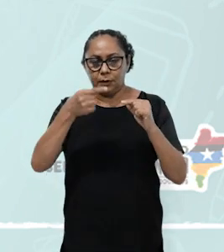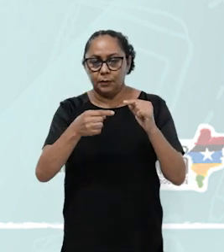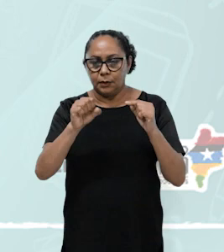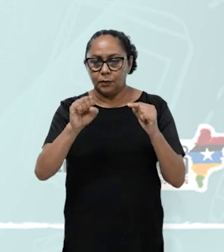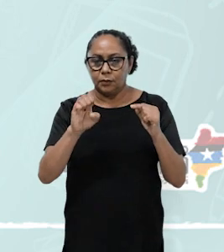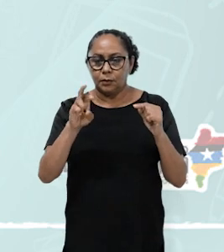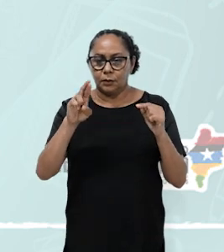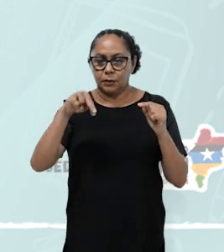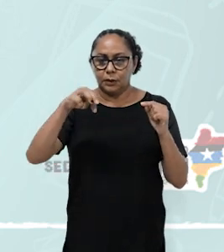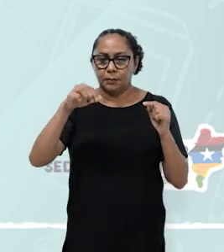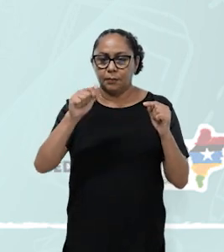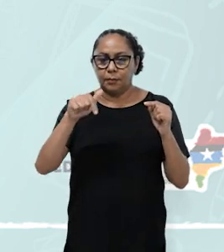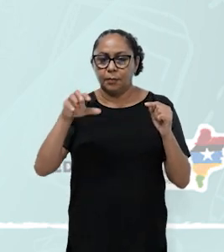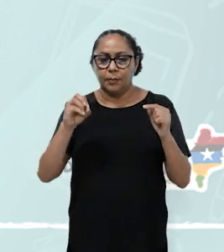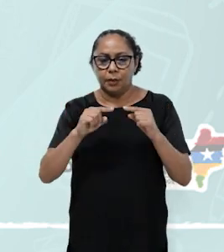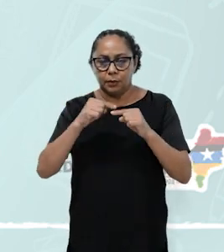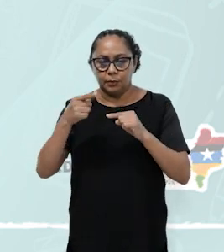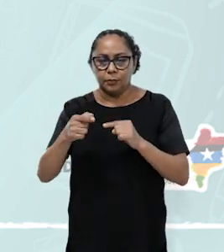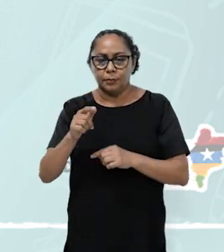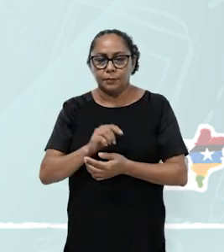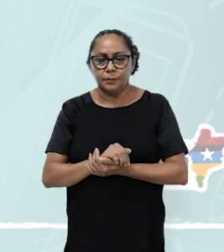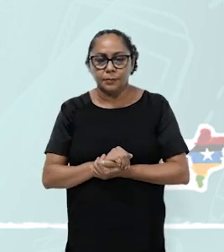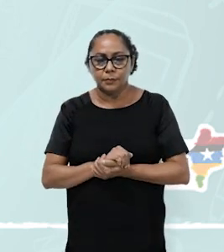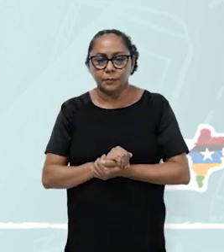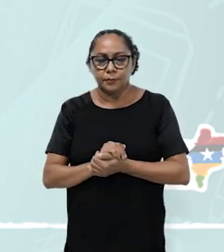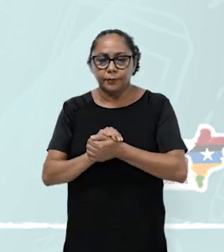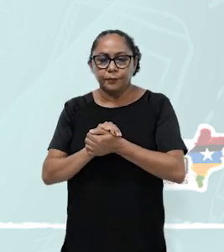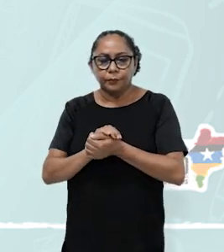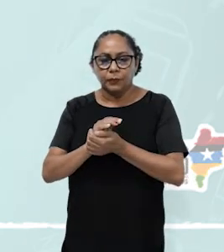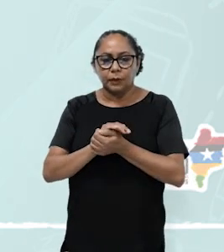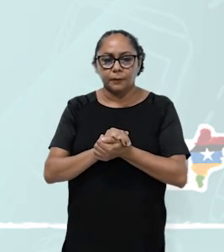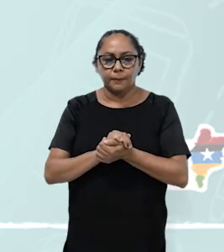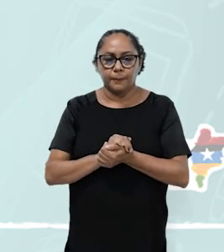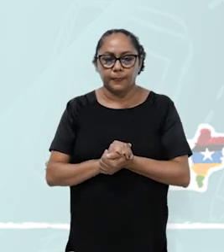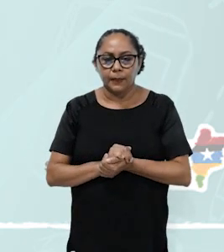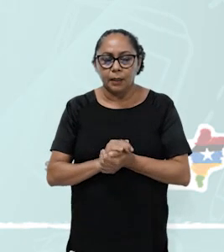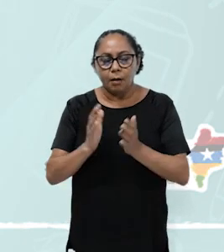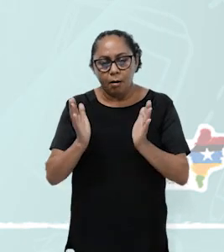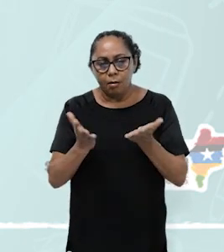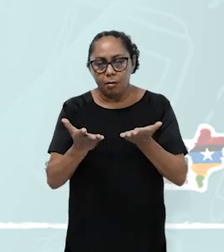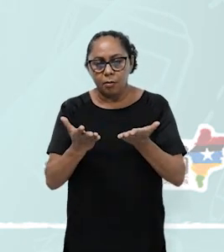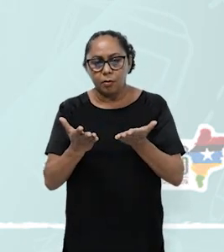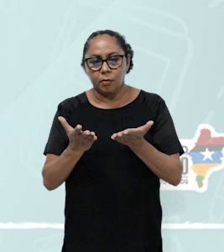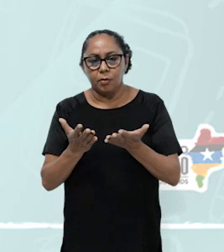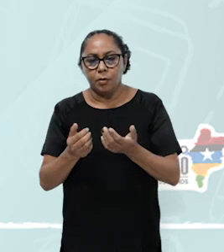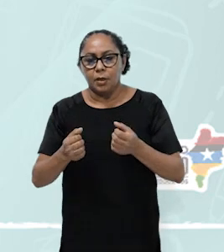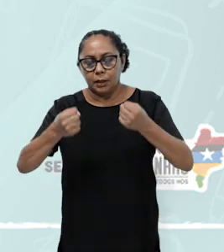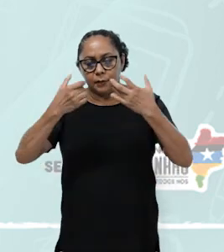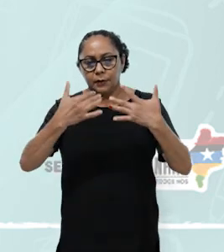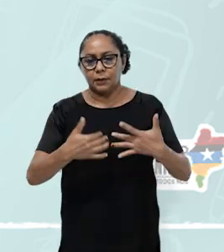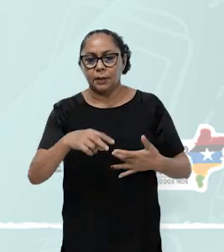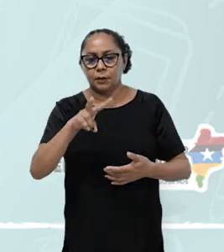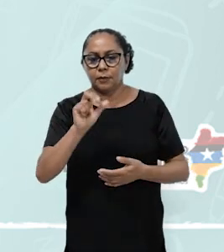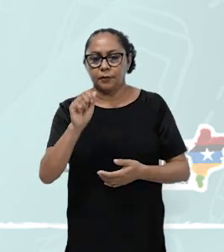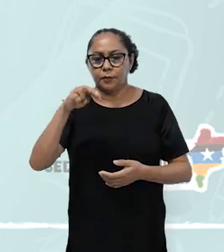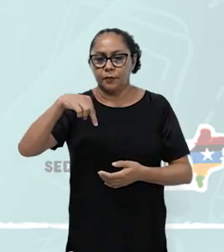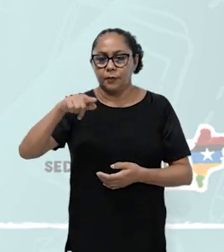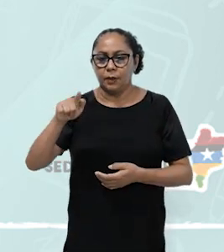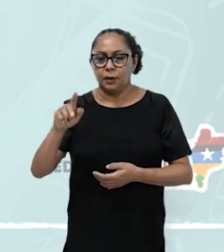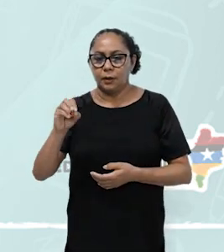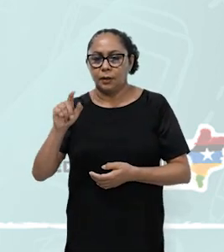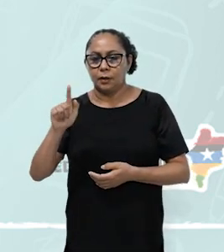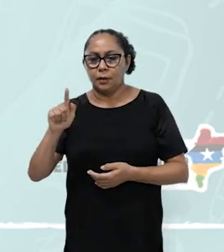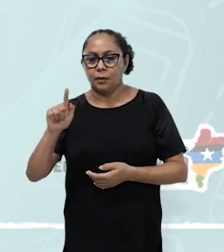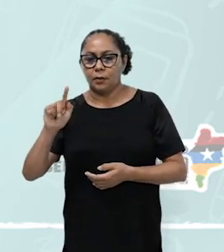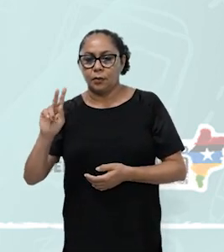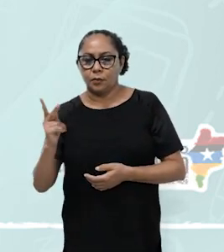sermão de Gauguin. E aí a gente entra no nosso top de linha, que é Van Gogh. Tem tanta coisa para se falar sobre Van Gogh que